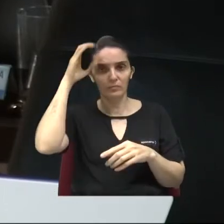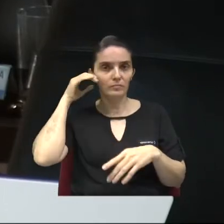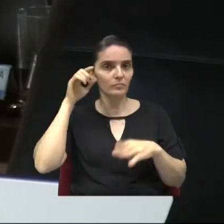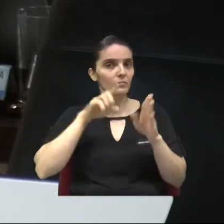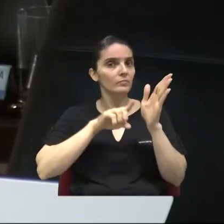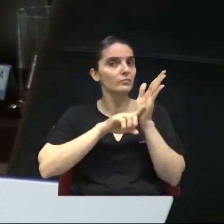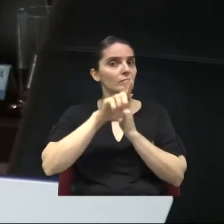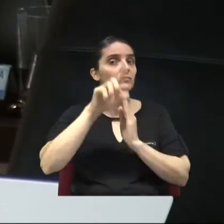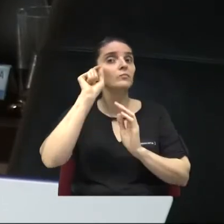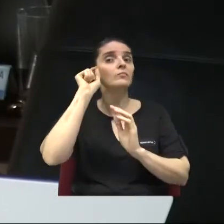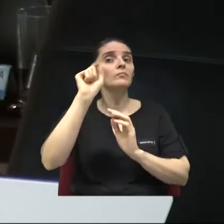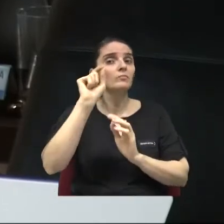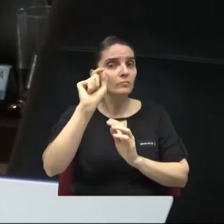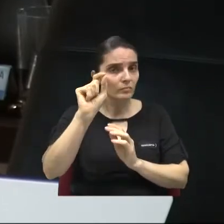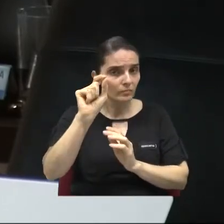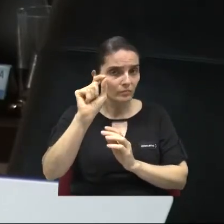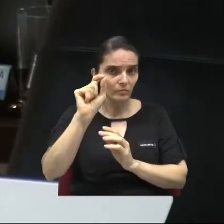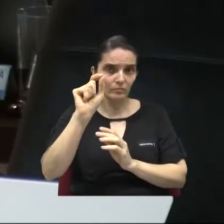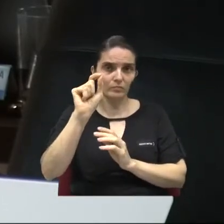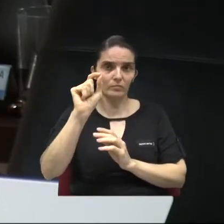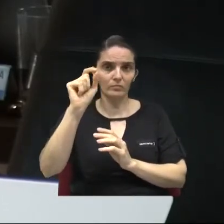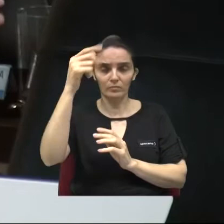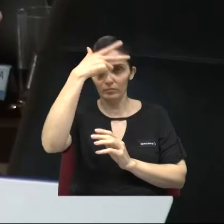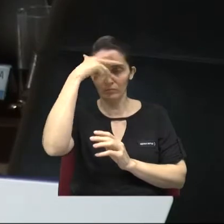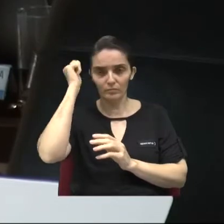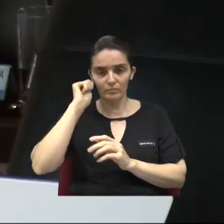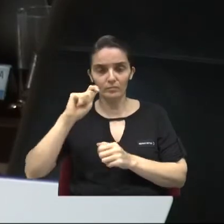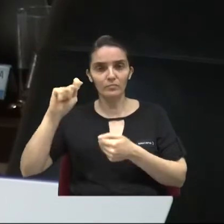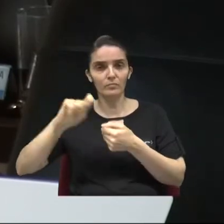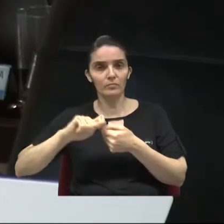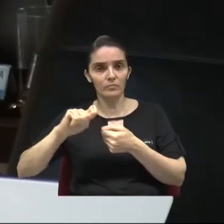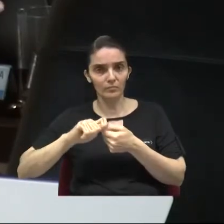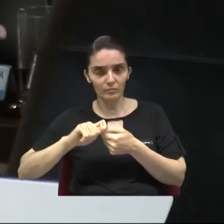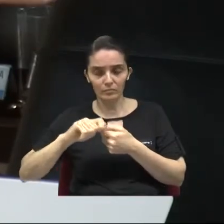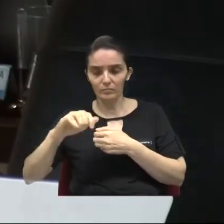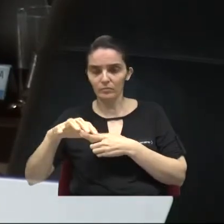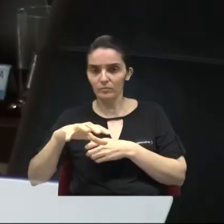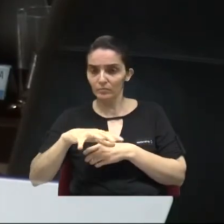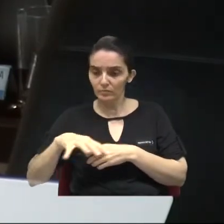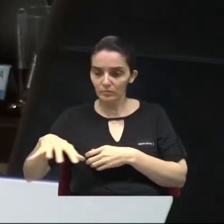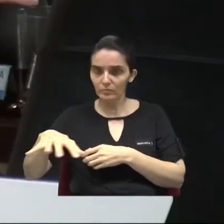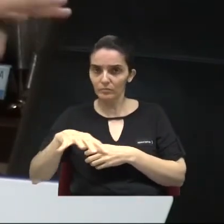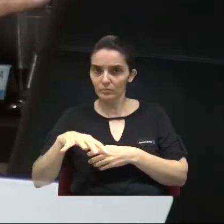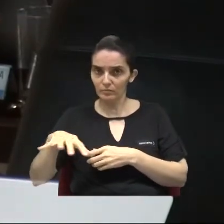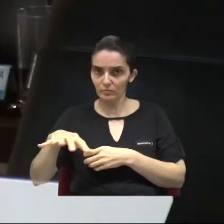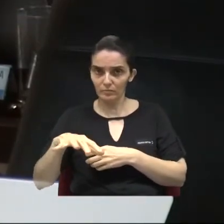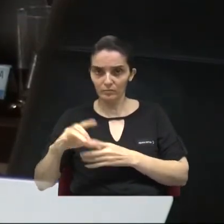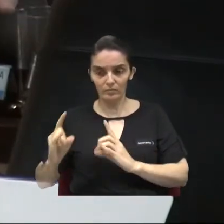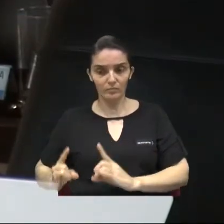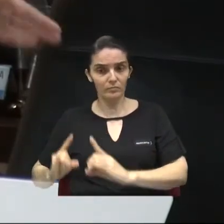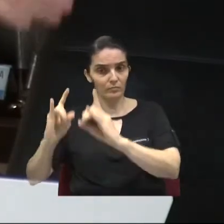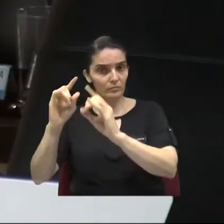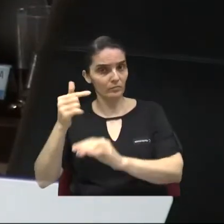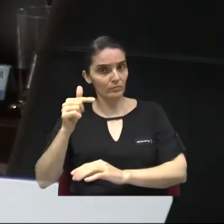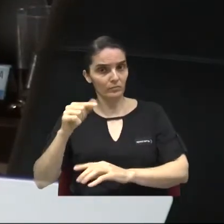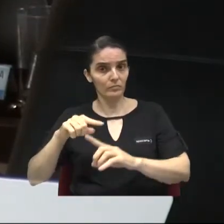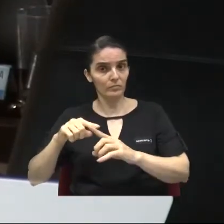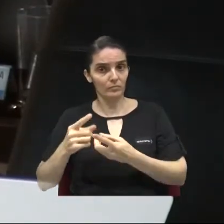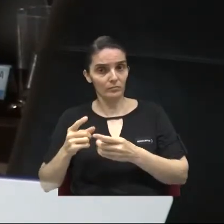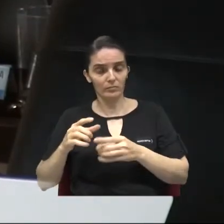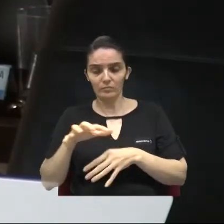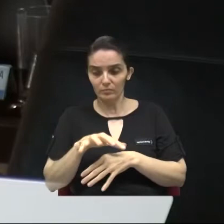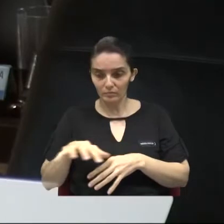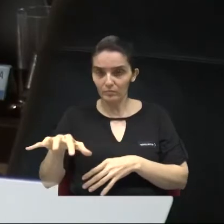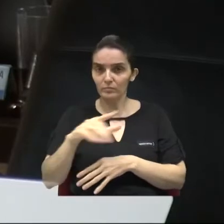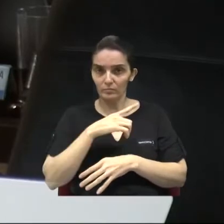a prefeitura pretende fazer com aquele espaço ou com aquela área, ainda que não tenha o prédio, mas tenha a área, e é por isso que eu falo